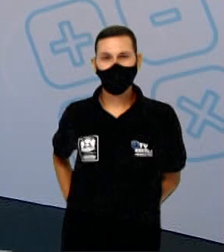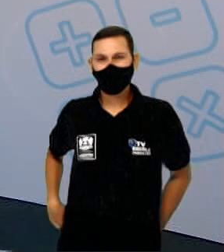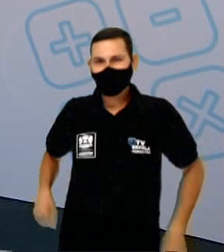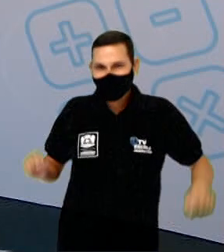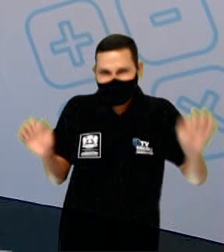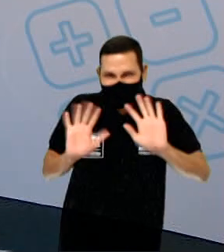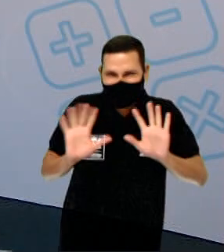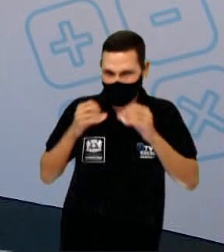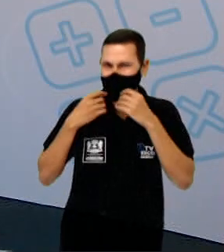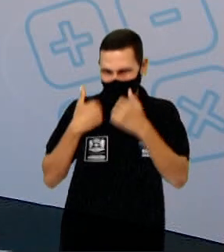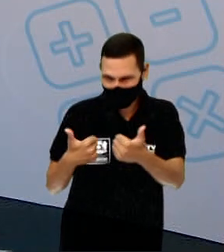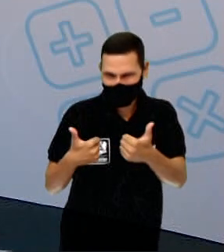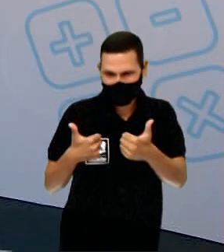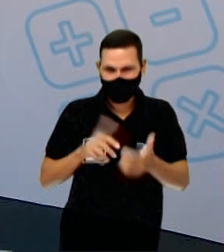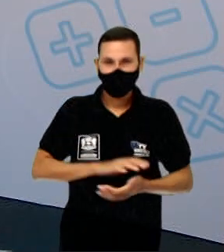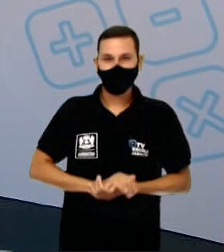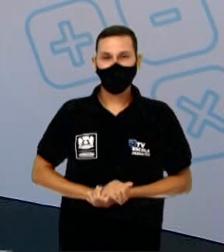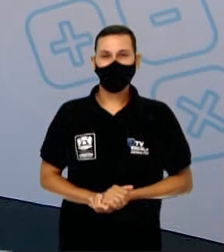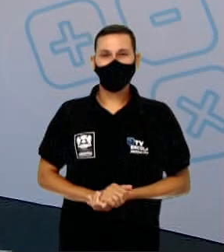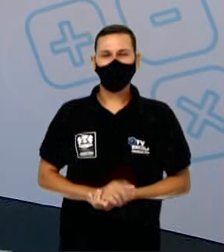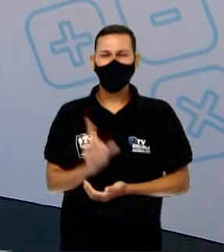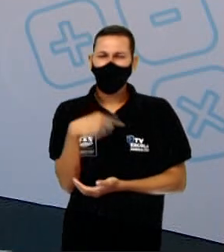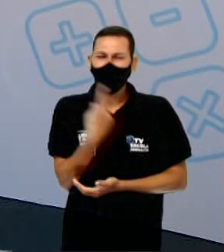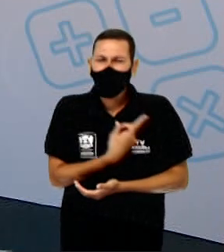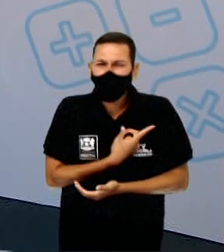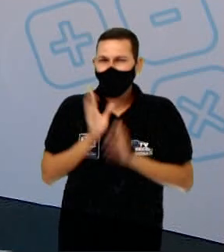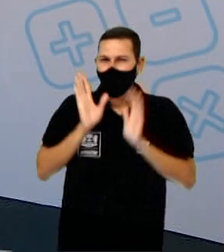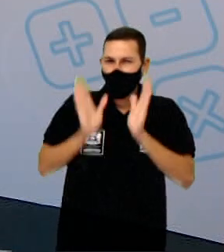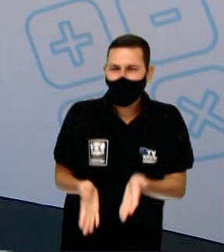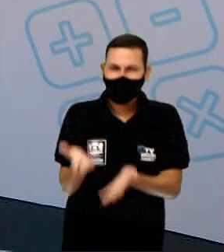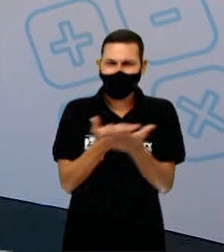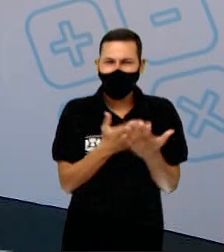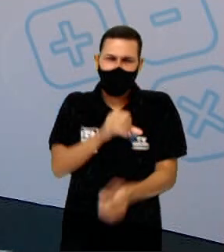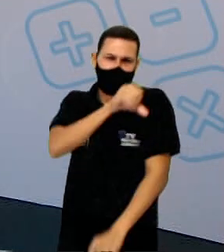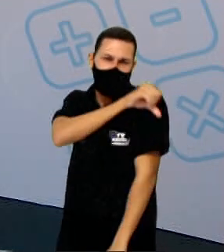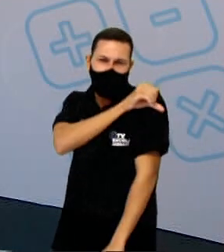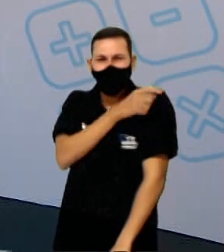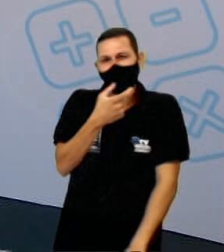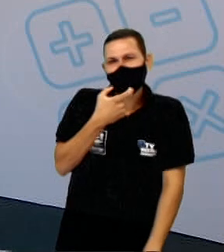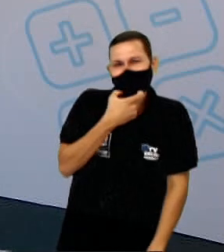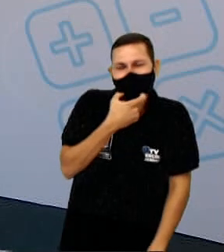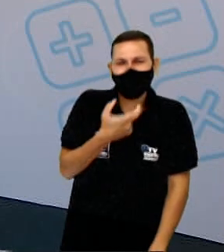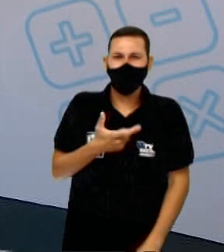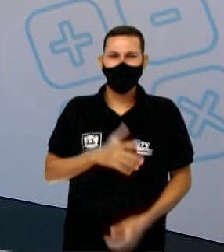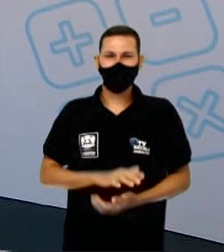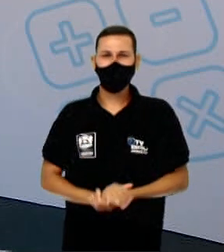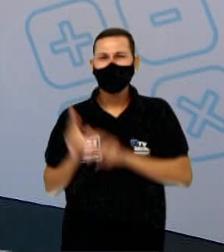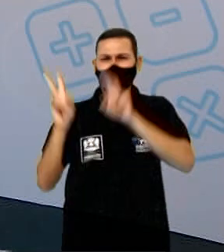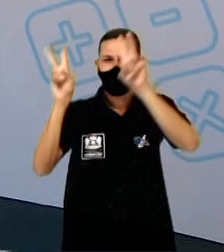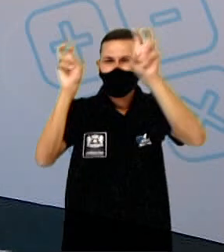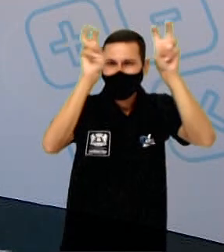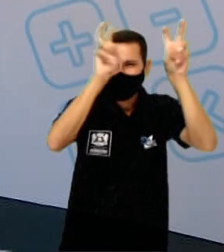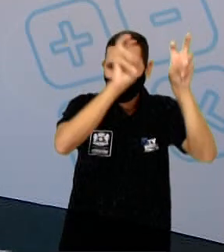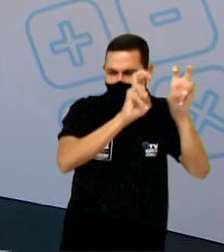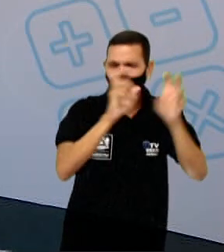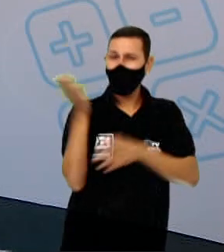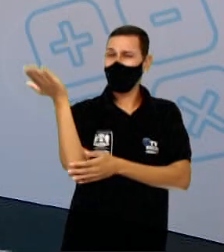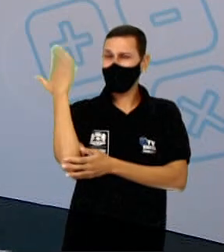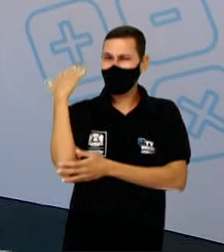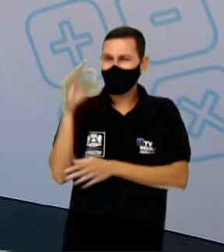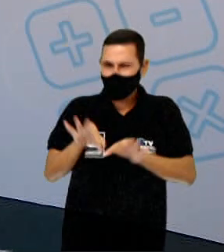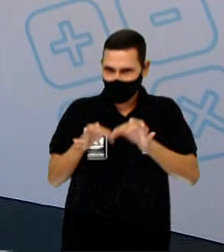Olá, turma, como estão vocês? Tudo certinho? Estamos aqui para mais uma aula do nono ano. Hoje falaremos sobre Simple Past. Vamos